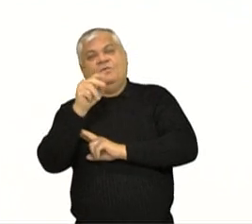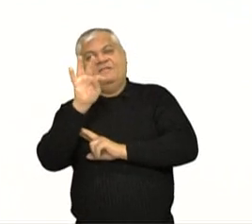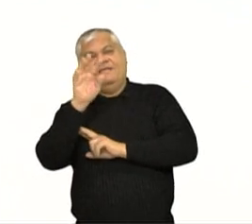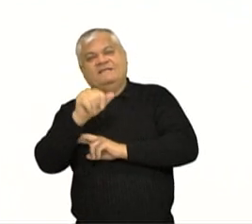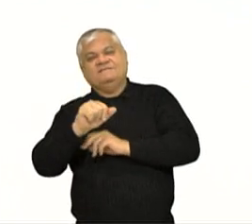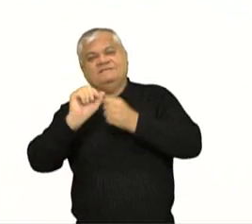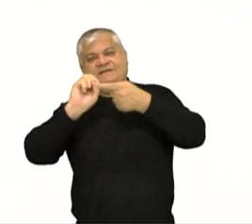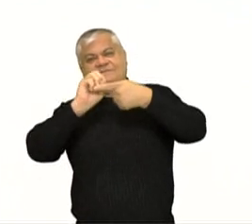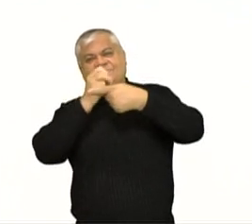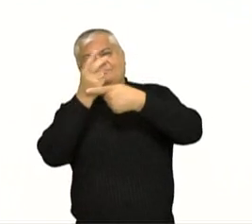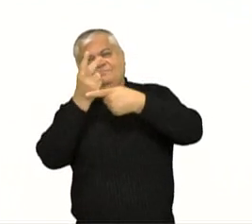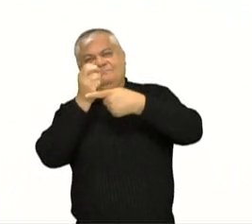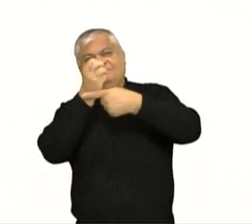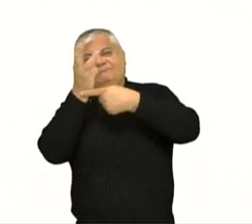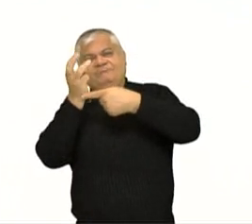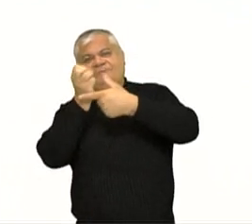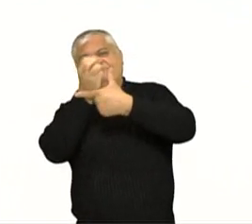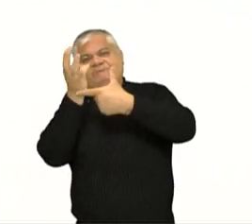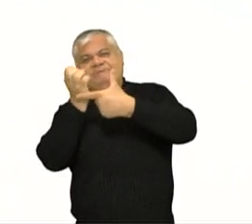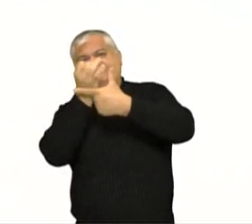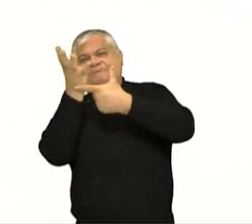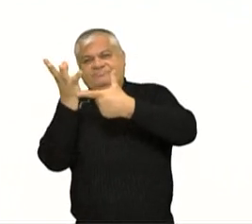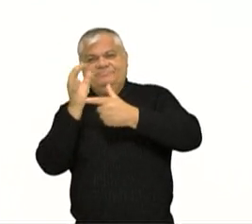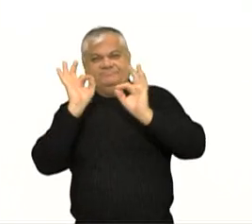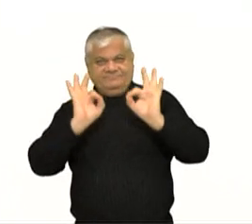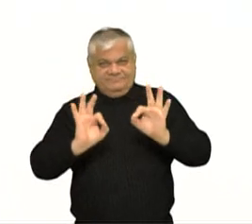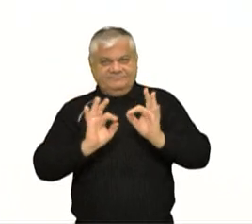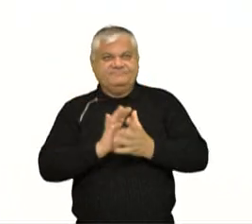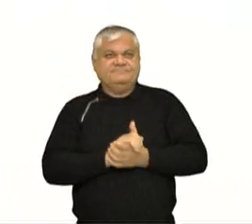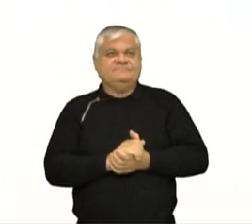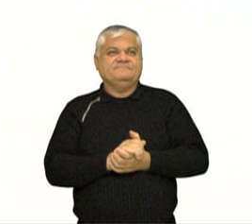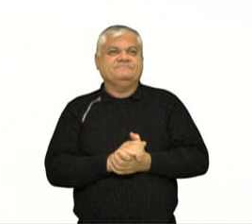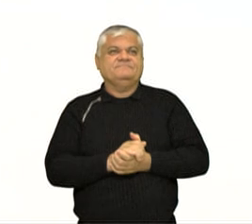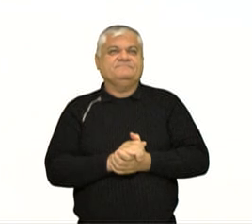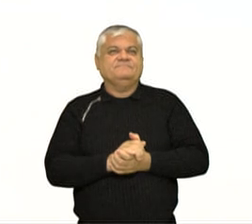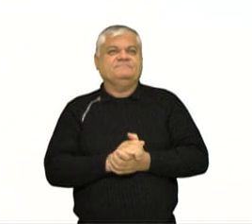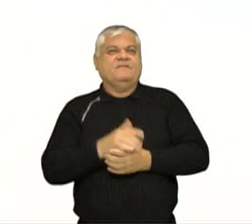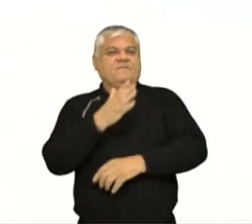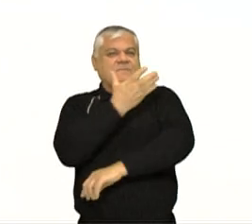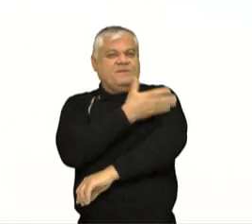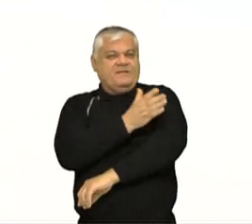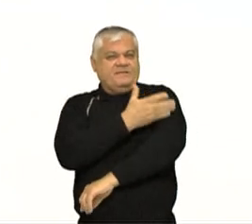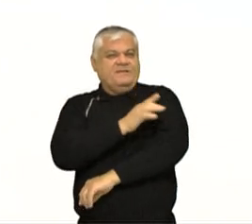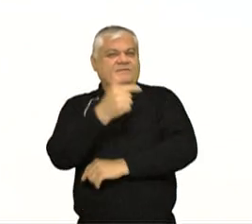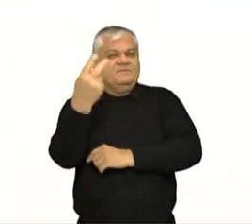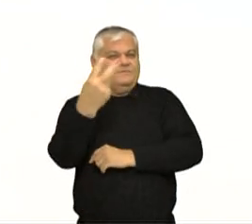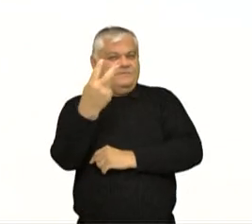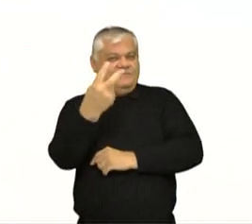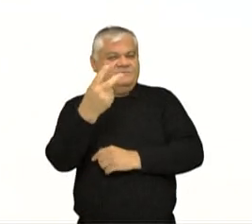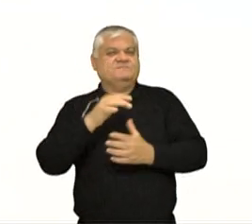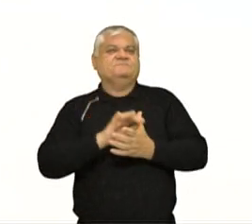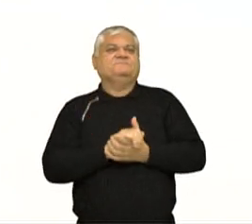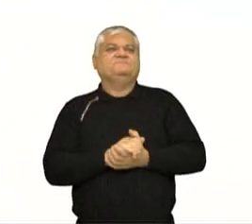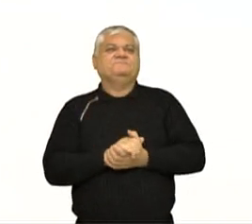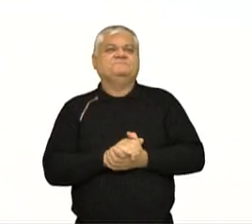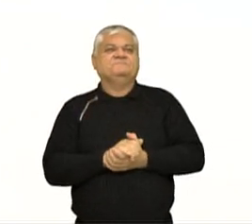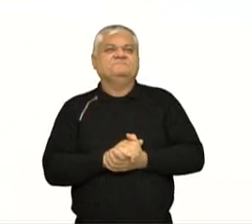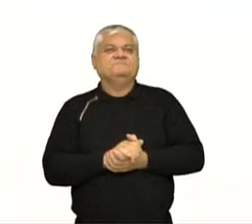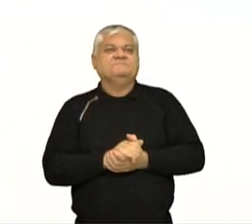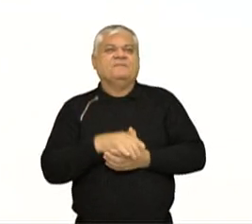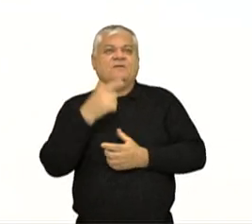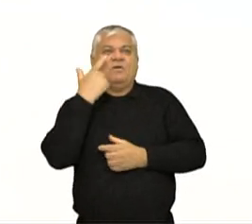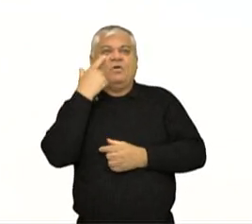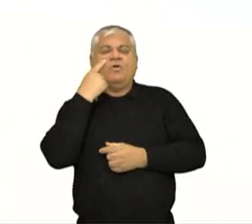inverso, não conseguimos resolver a potência, ok? Então, vamos para o praticando 2. Vamos